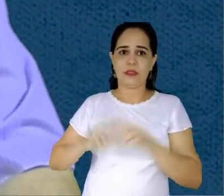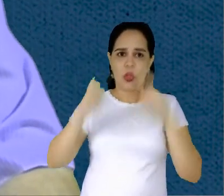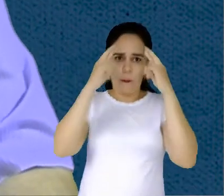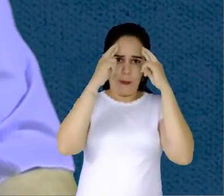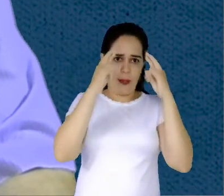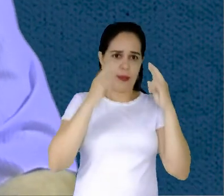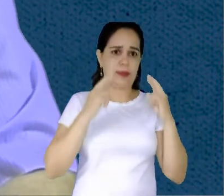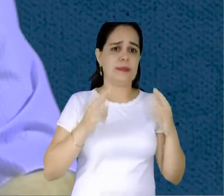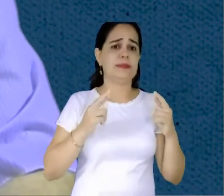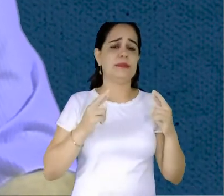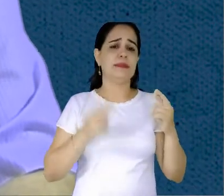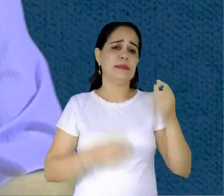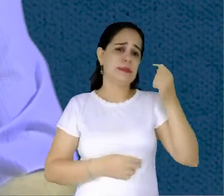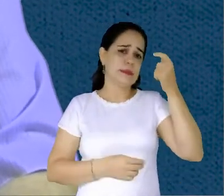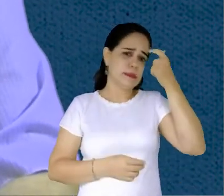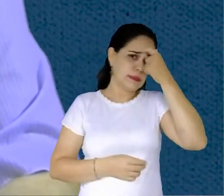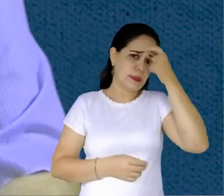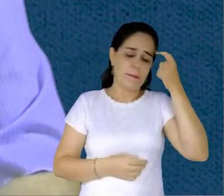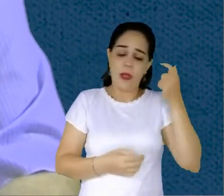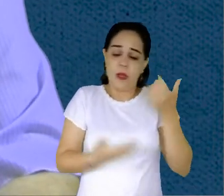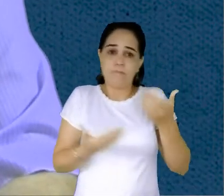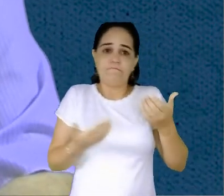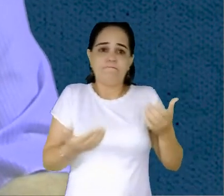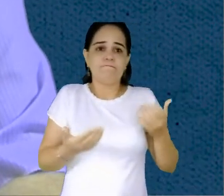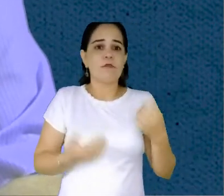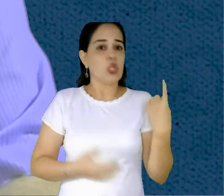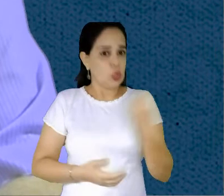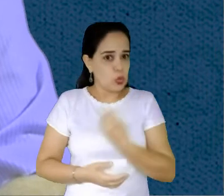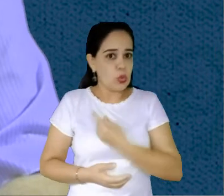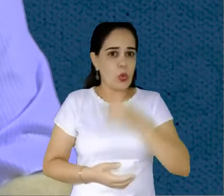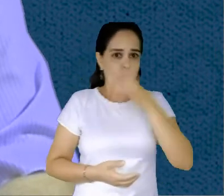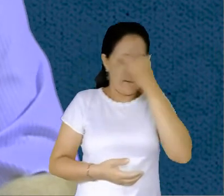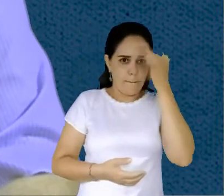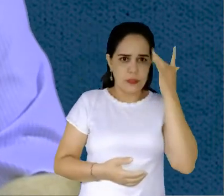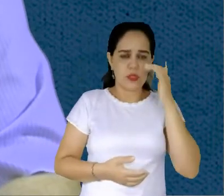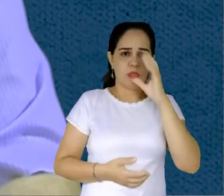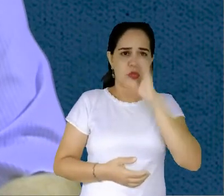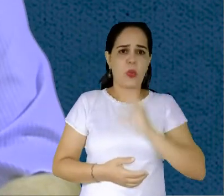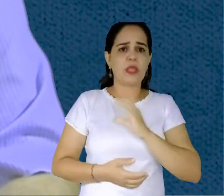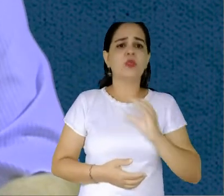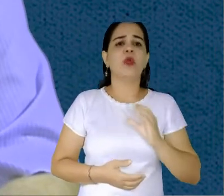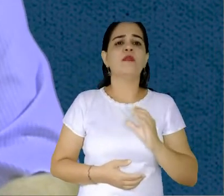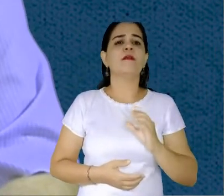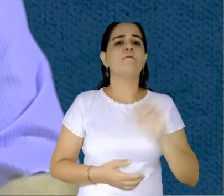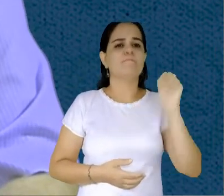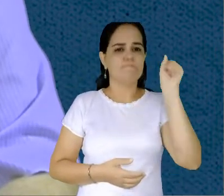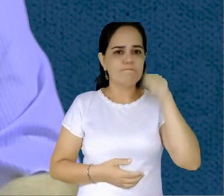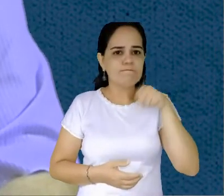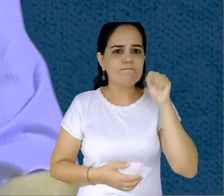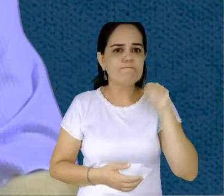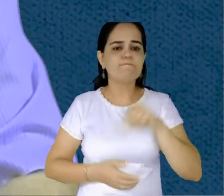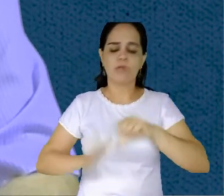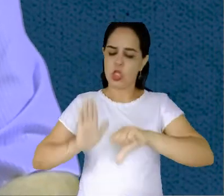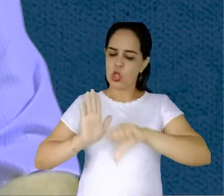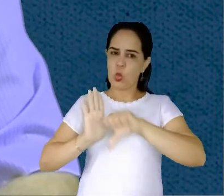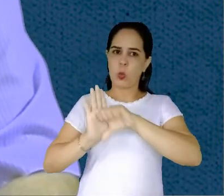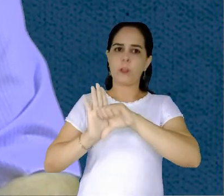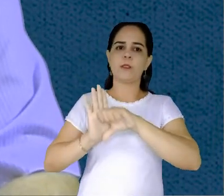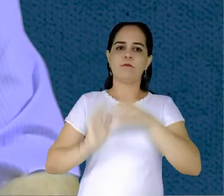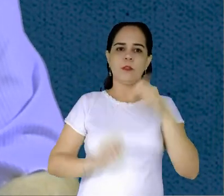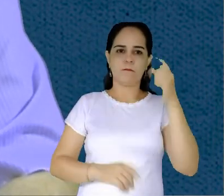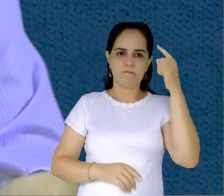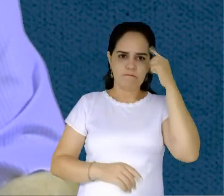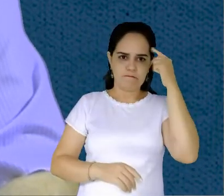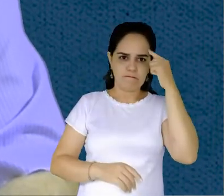dos outros, para nós cristãos, um aborto é um crime. Você está matando um ser